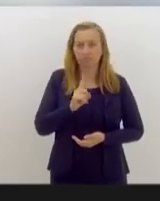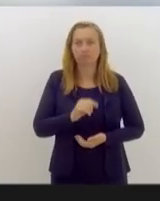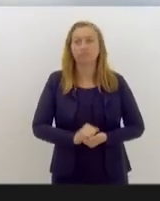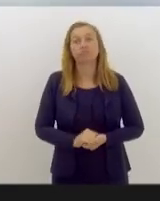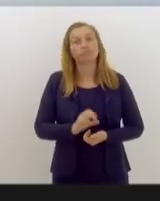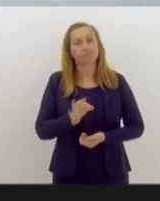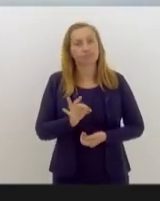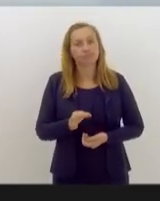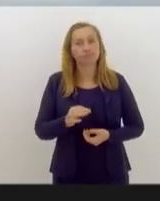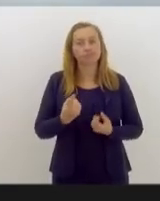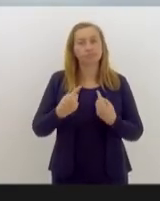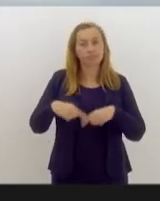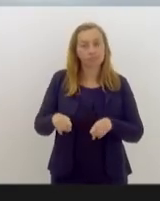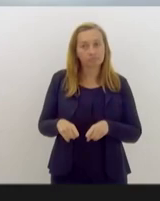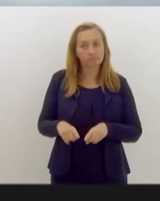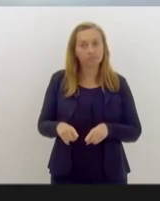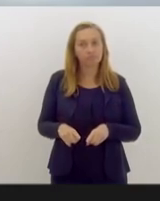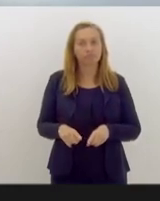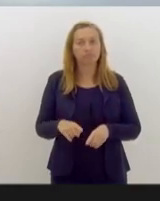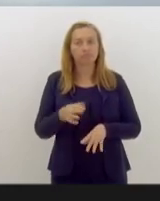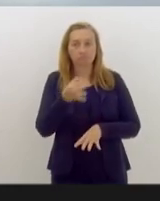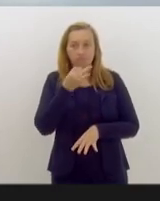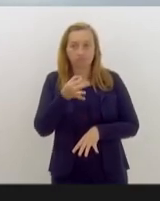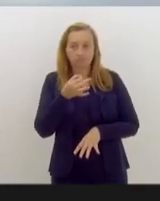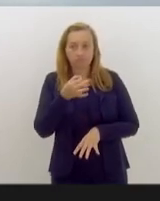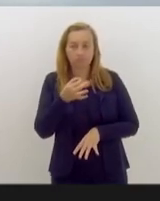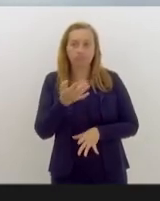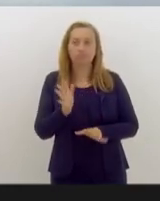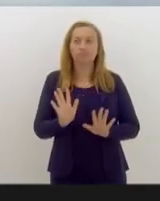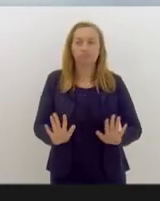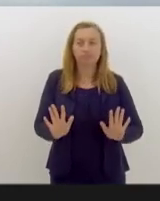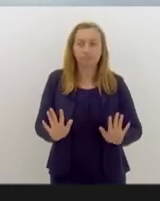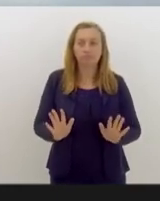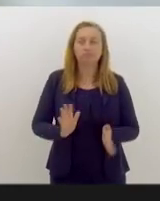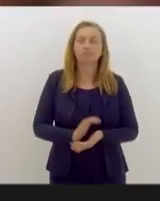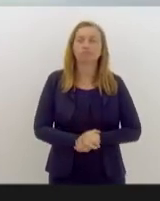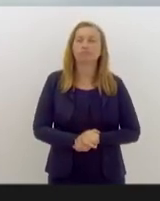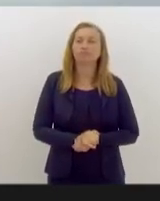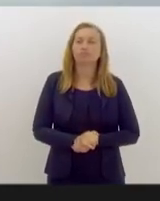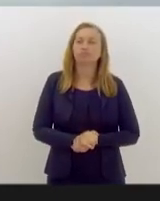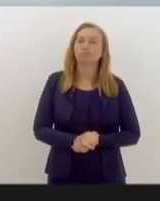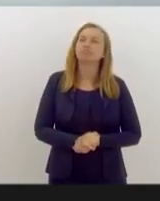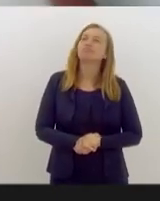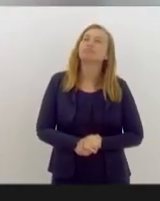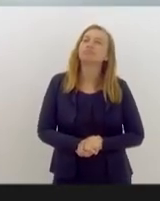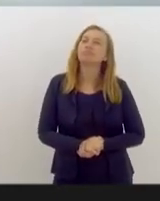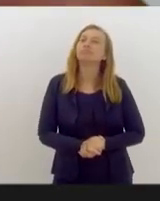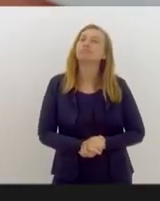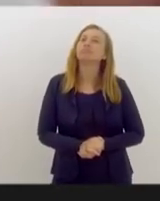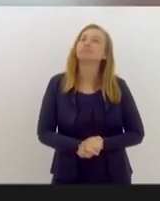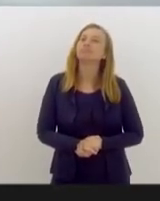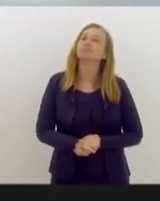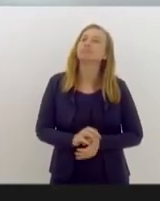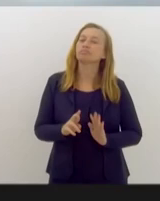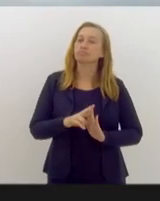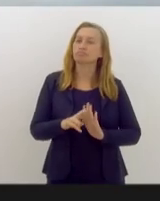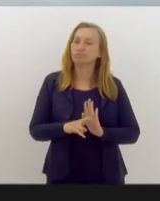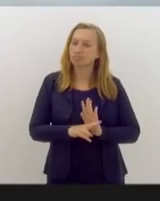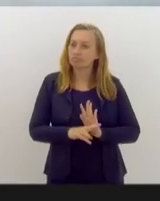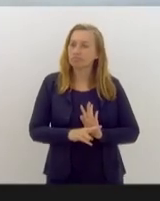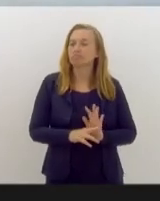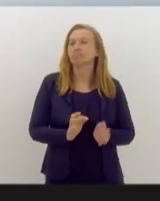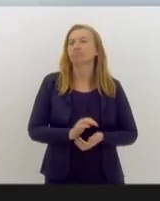gente sempre combateu esse argumento, mas a existência dessas metas pôde dar,